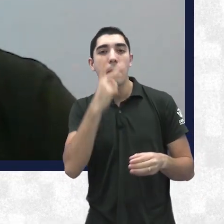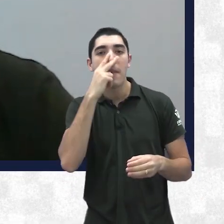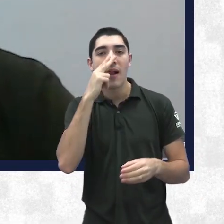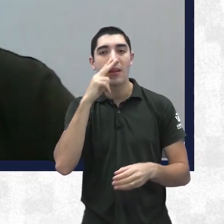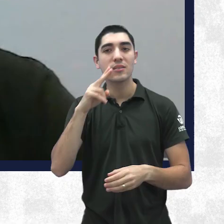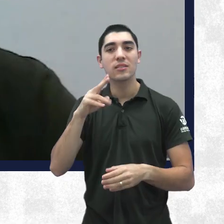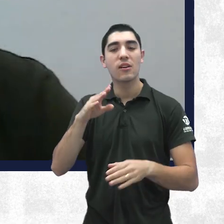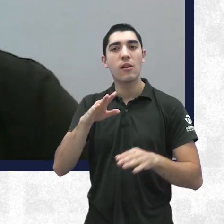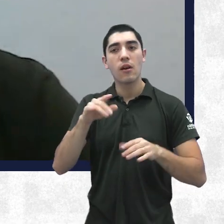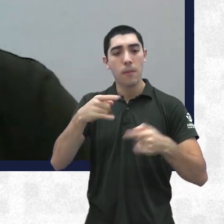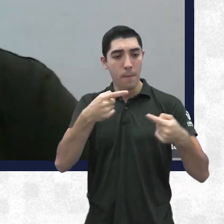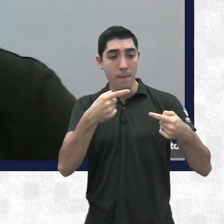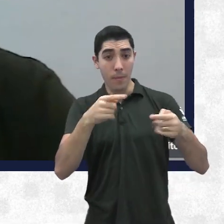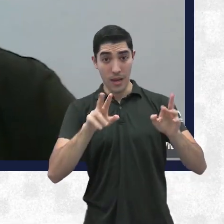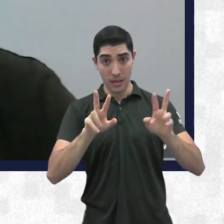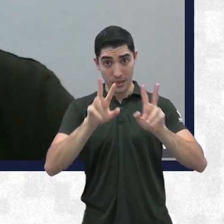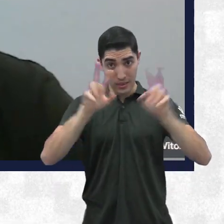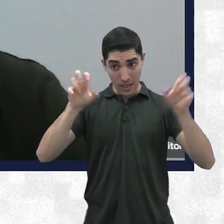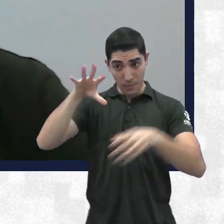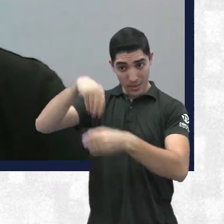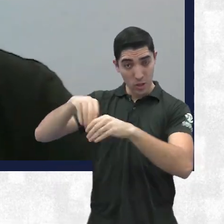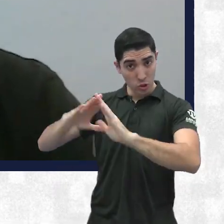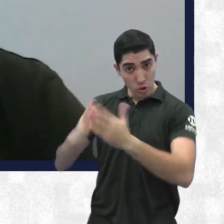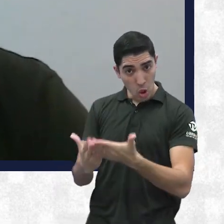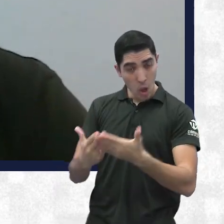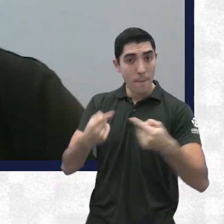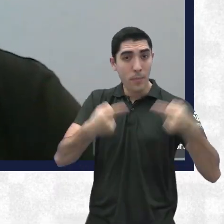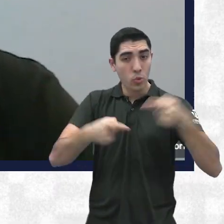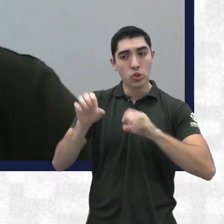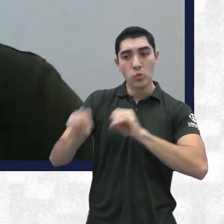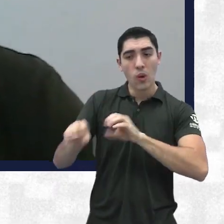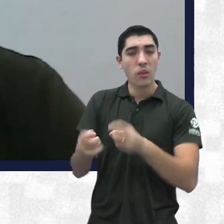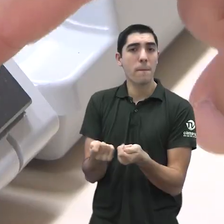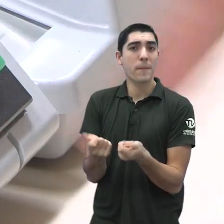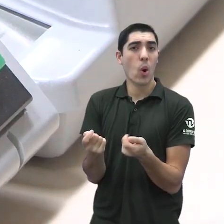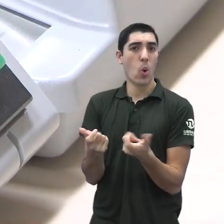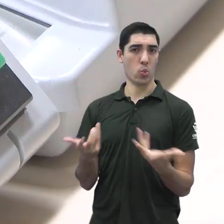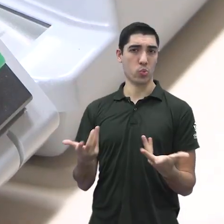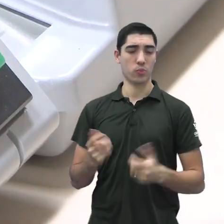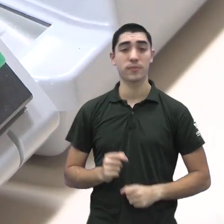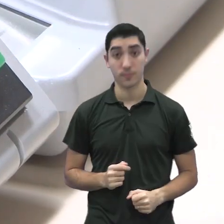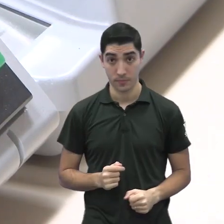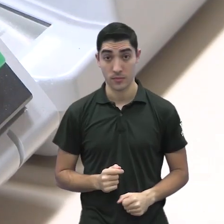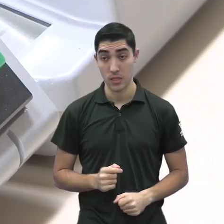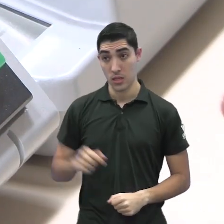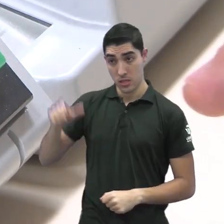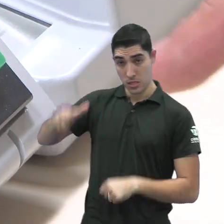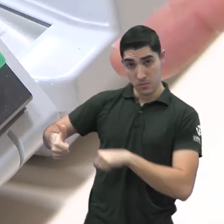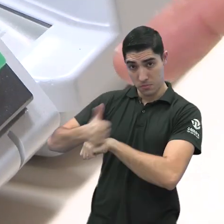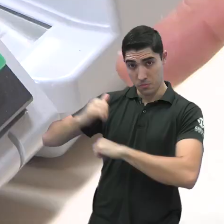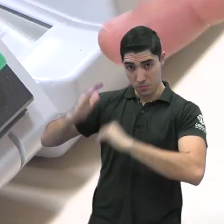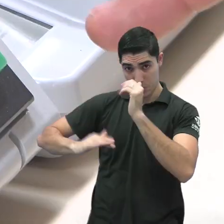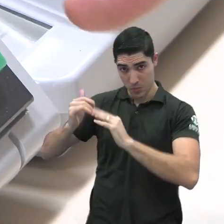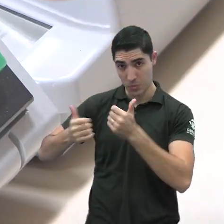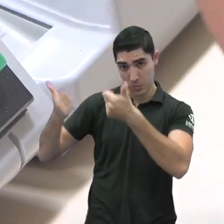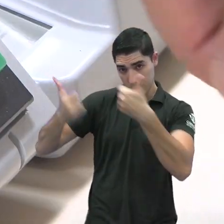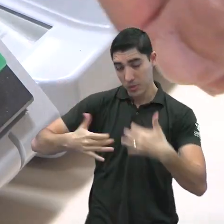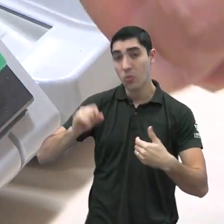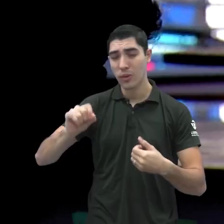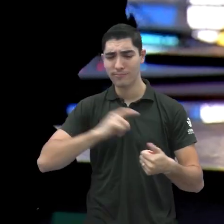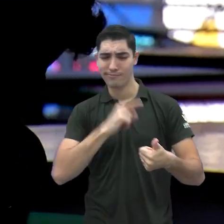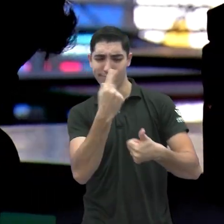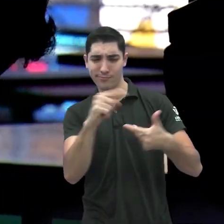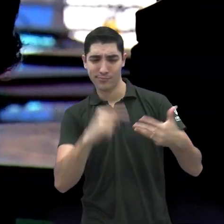a falta de educação política no currículo escolar. Para especialistas, esse distanciamento é